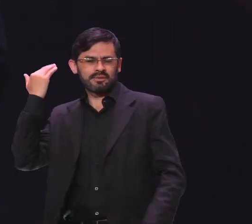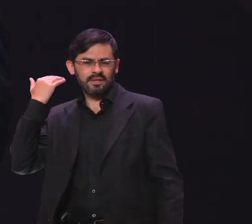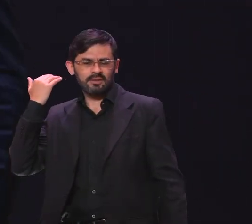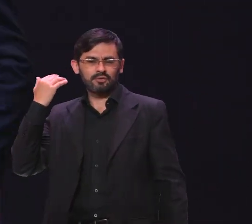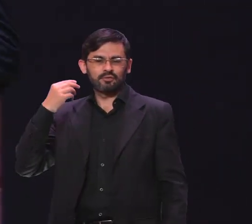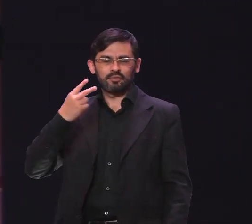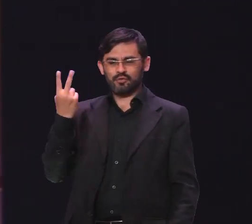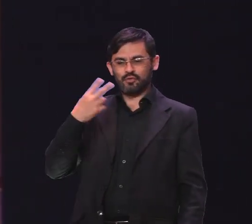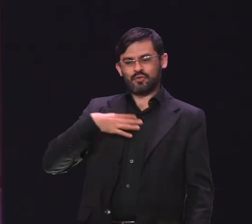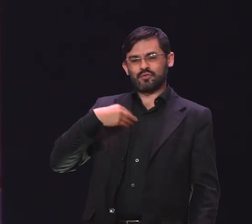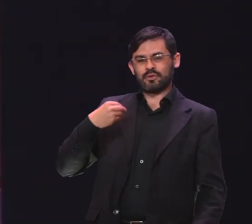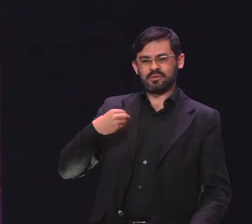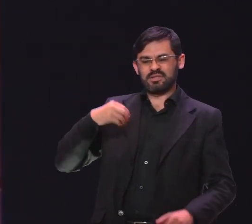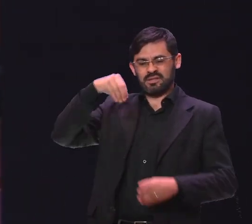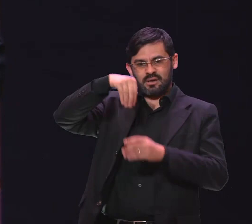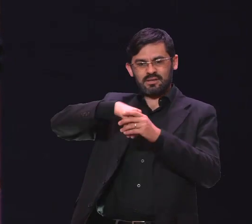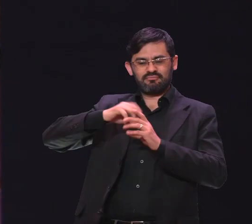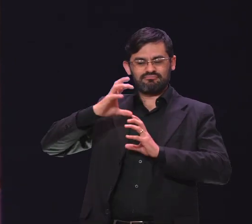mas acontece na minha.